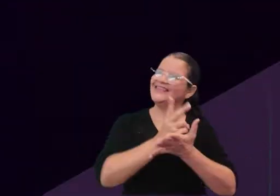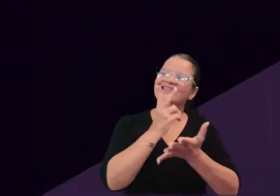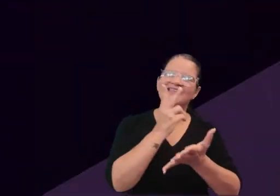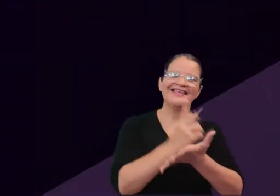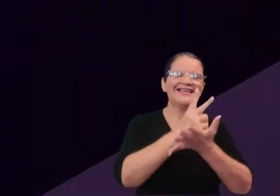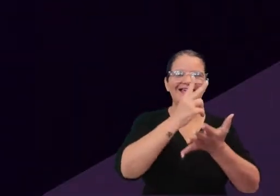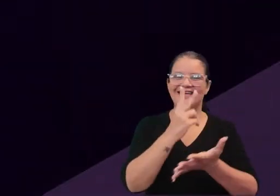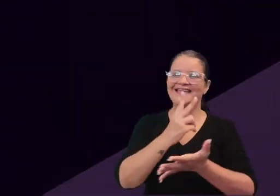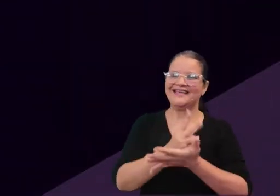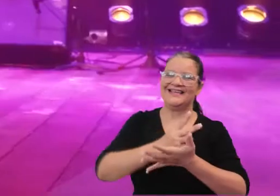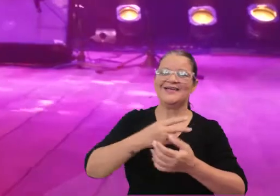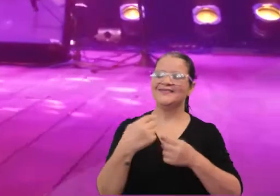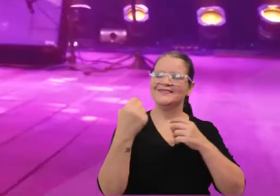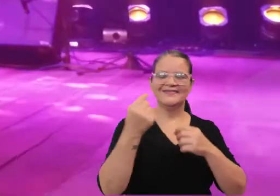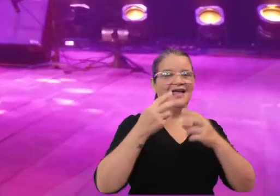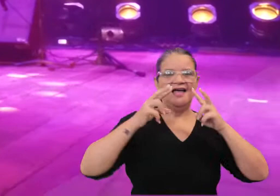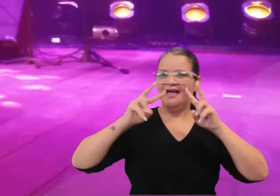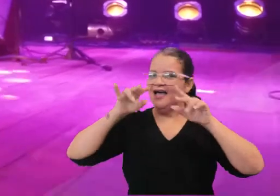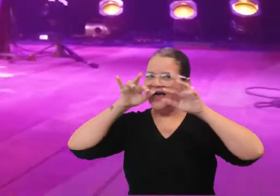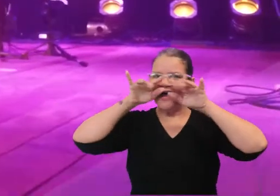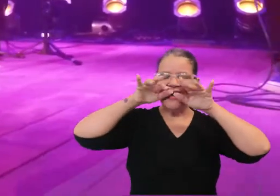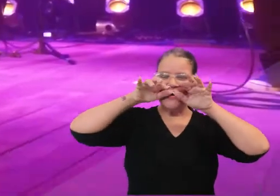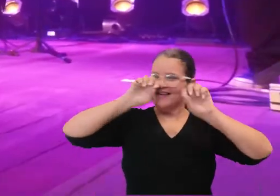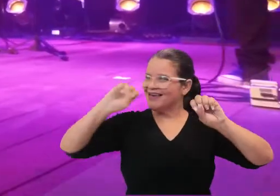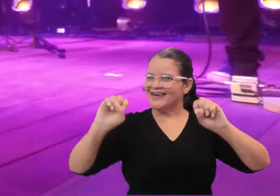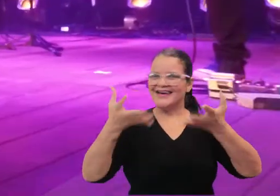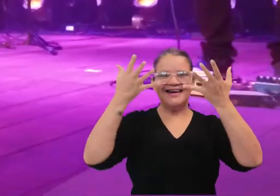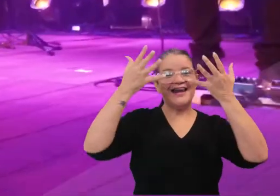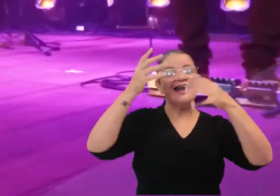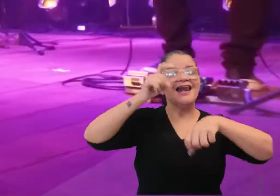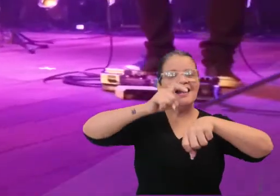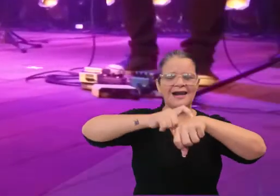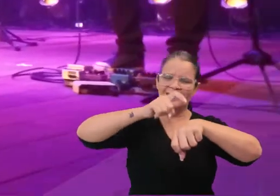amor, a porta vai tá sempre aberta, amor.